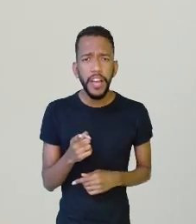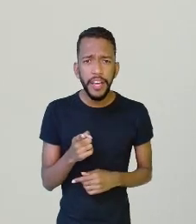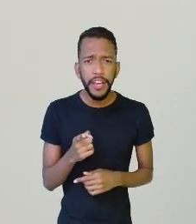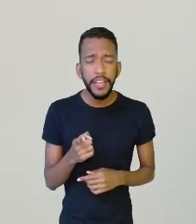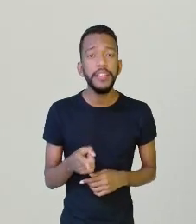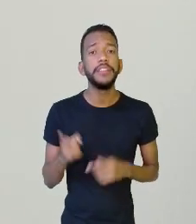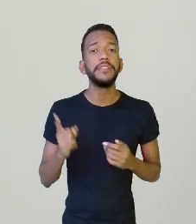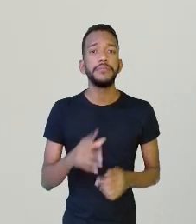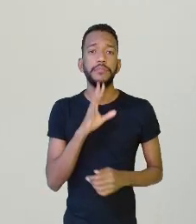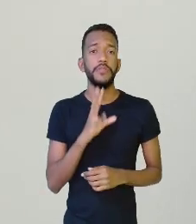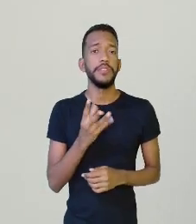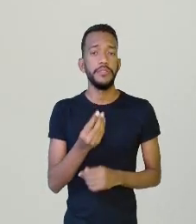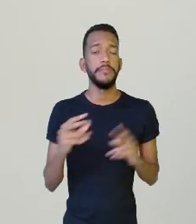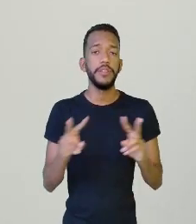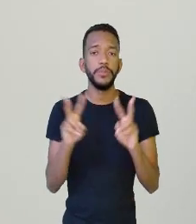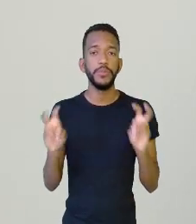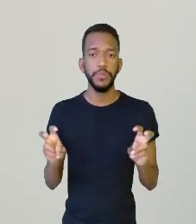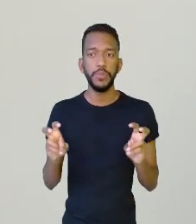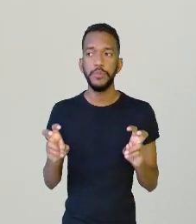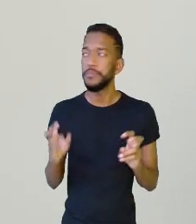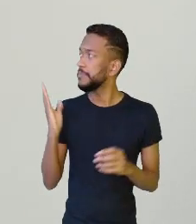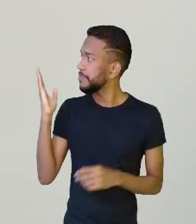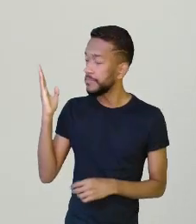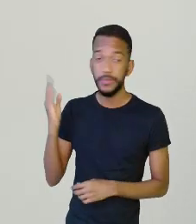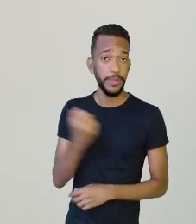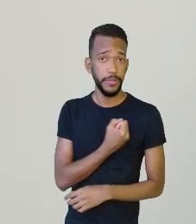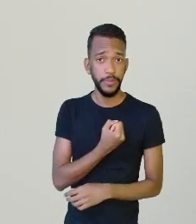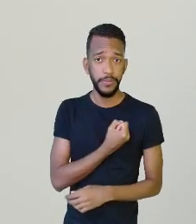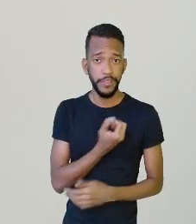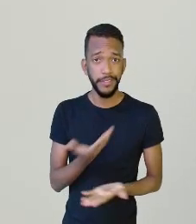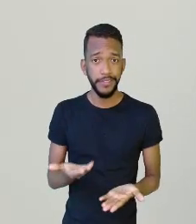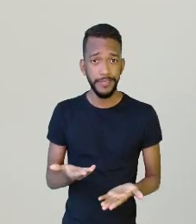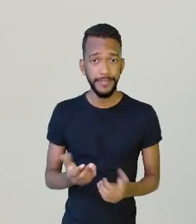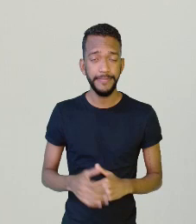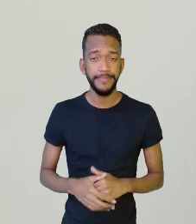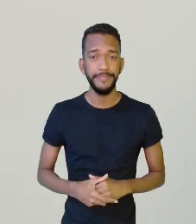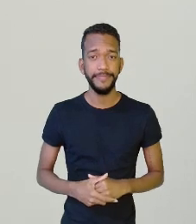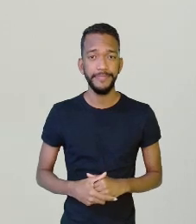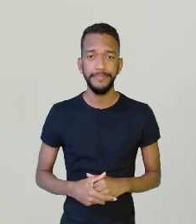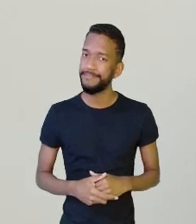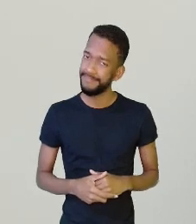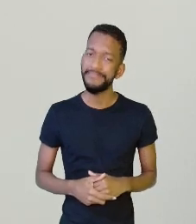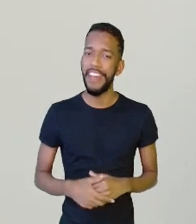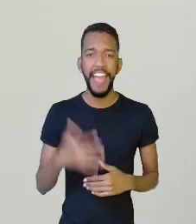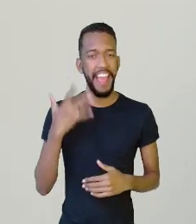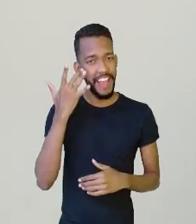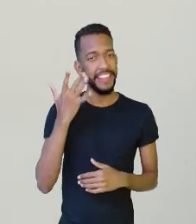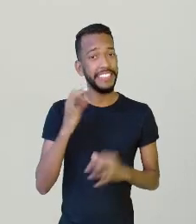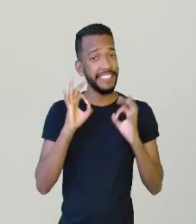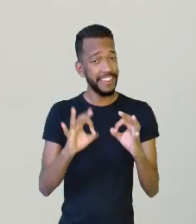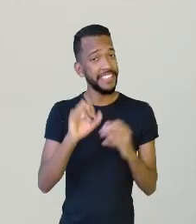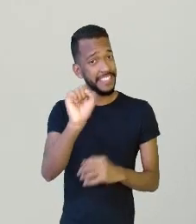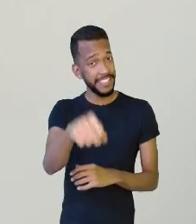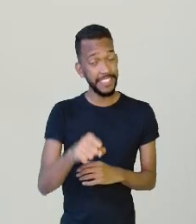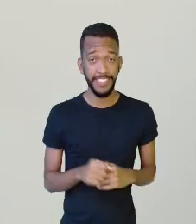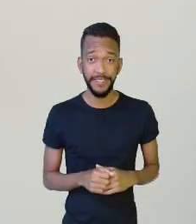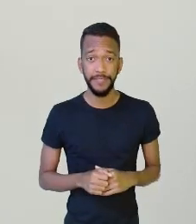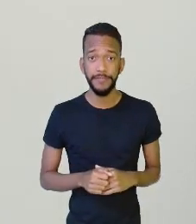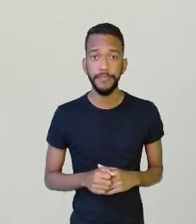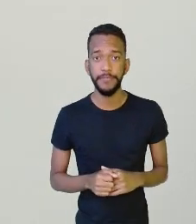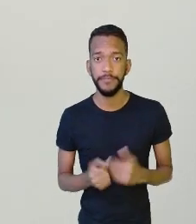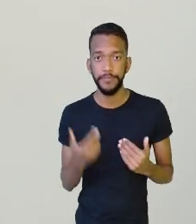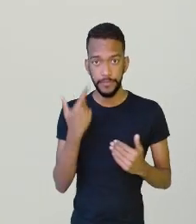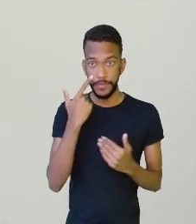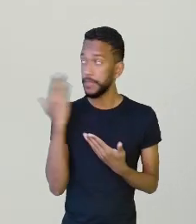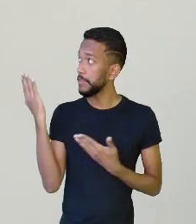tem conhecimento sobre esses números aí? Certeza que sim. Isso daqui